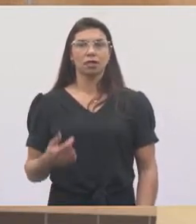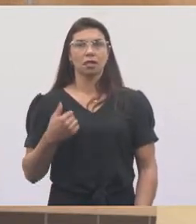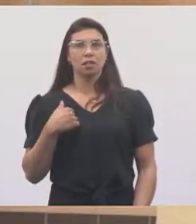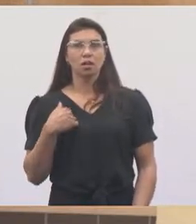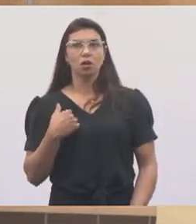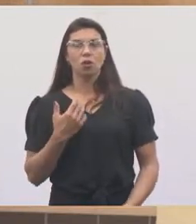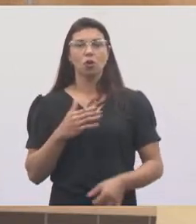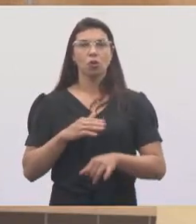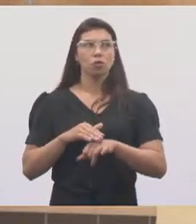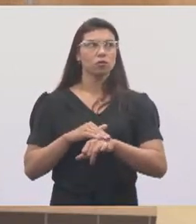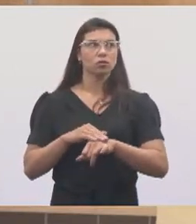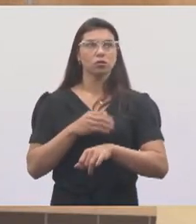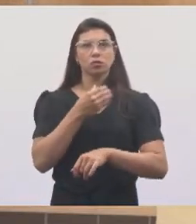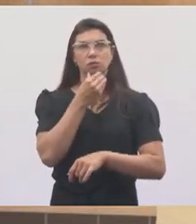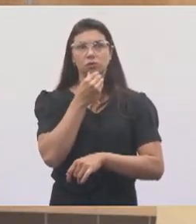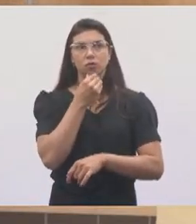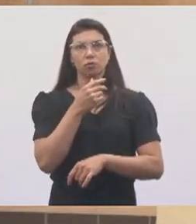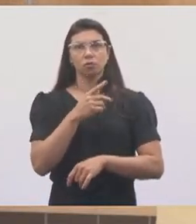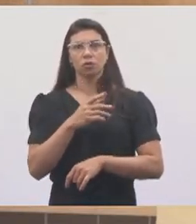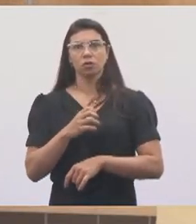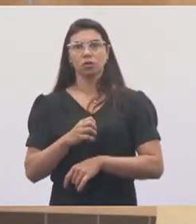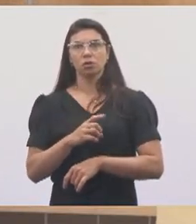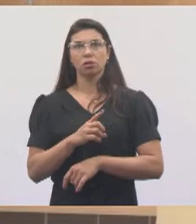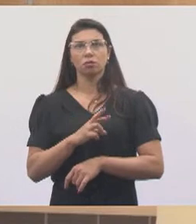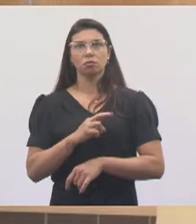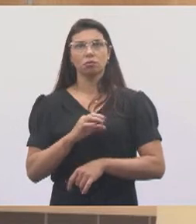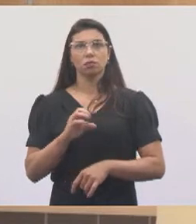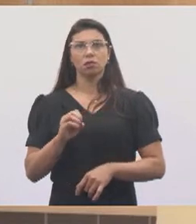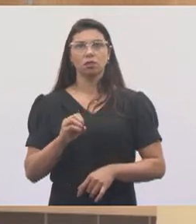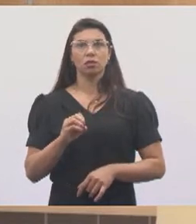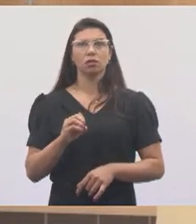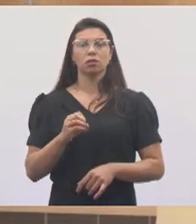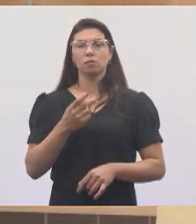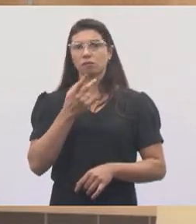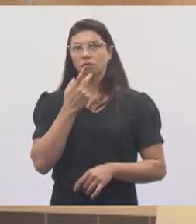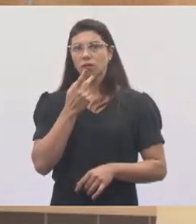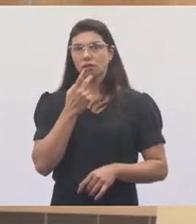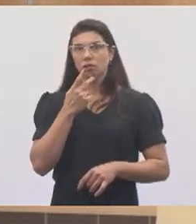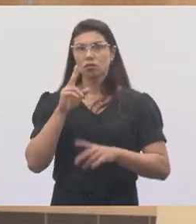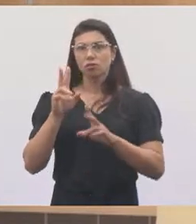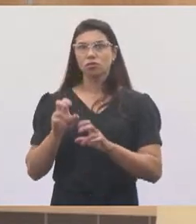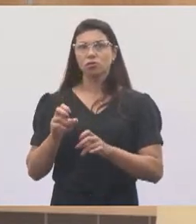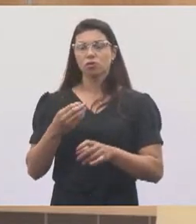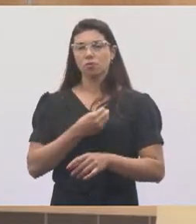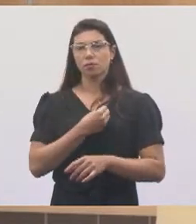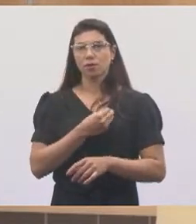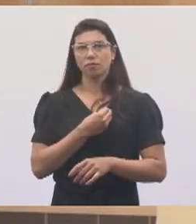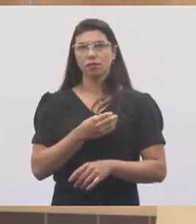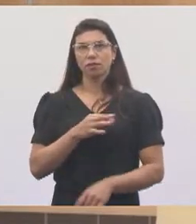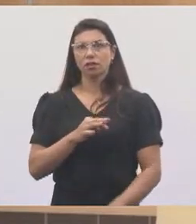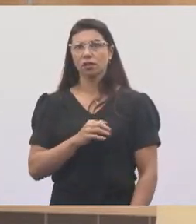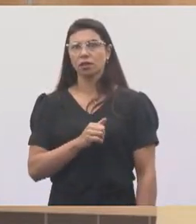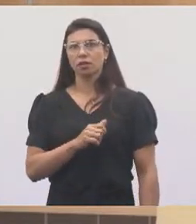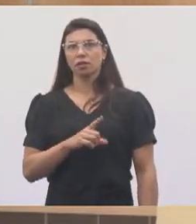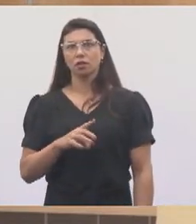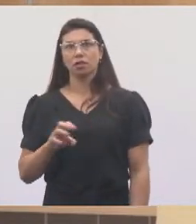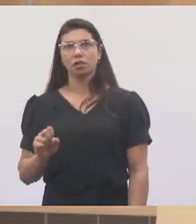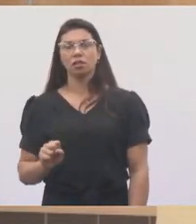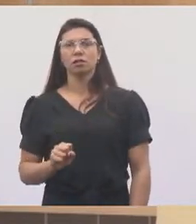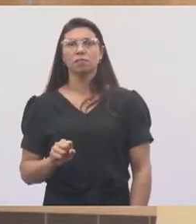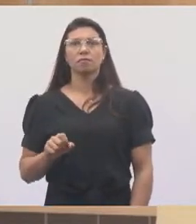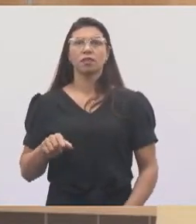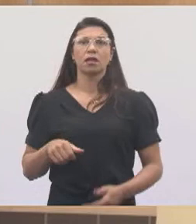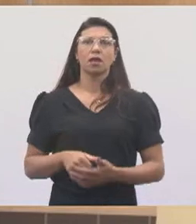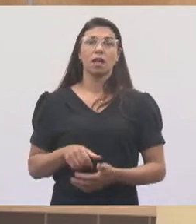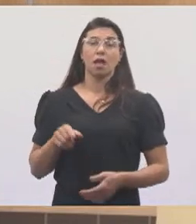com o Pedrinho contou um pouco do tamanho do coração que o Tales tinha. Ele não tinha só uma pistola na cintura,